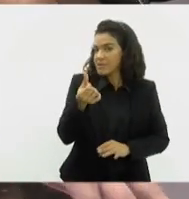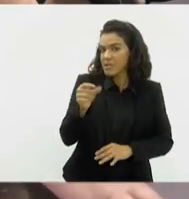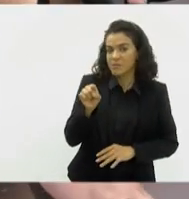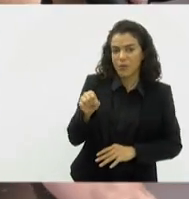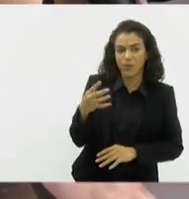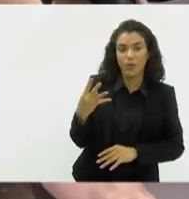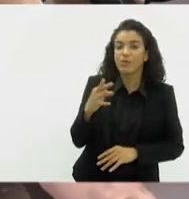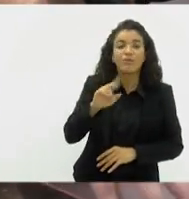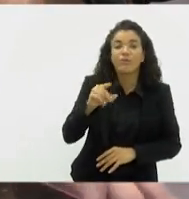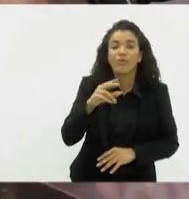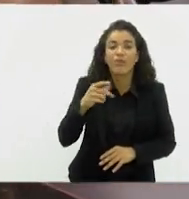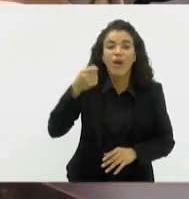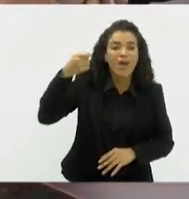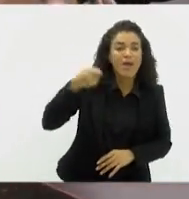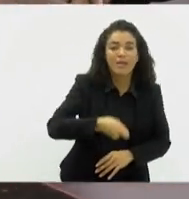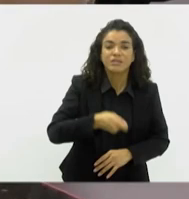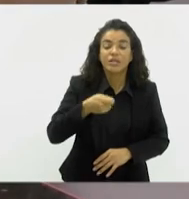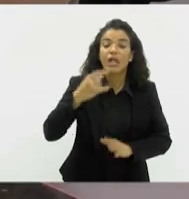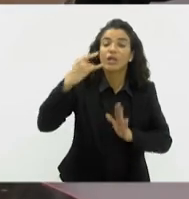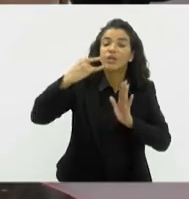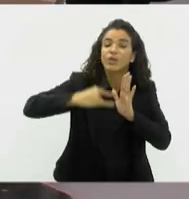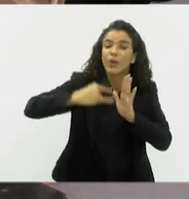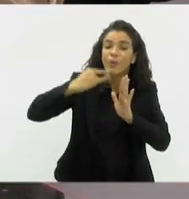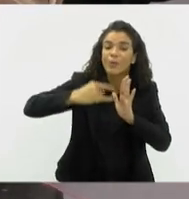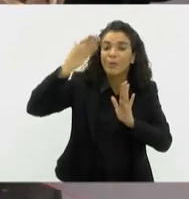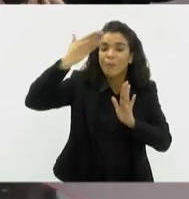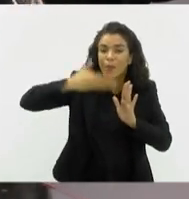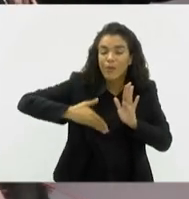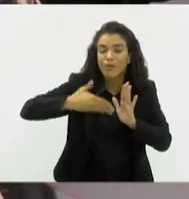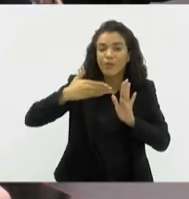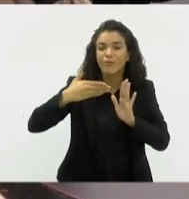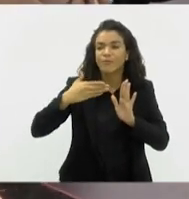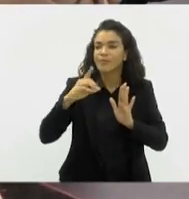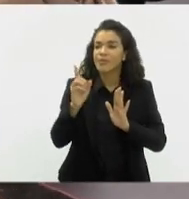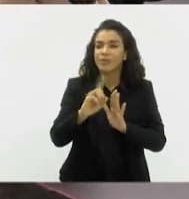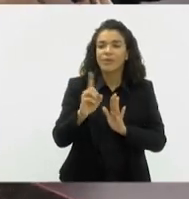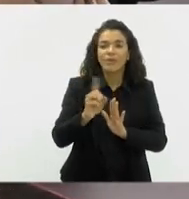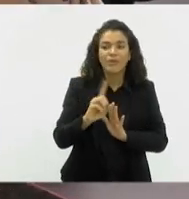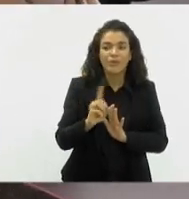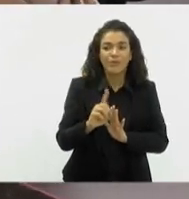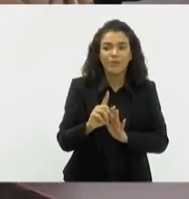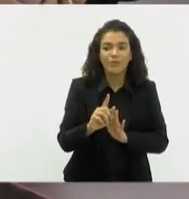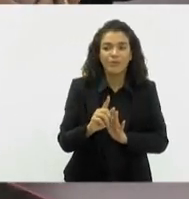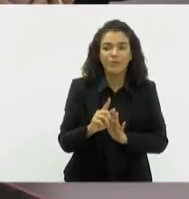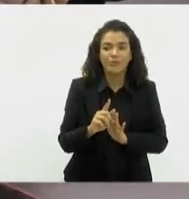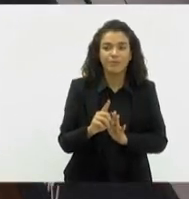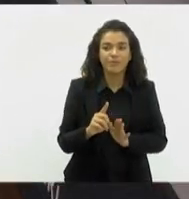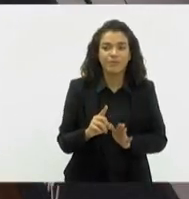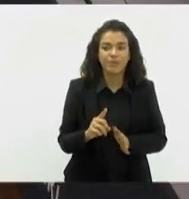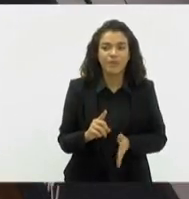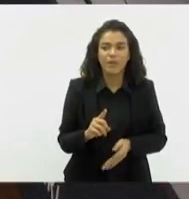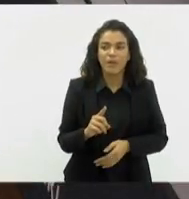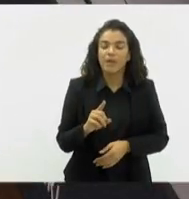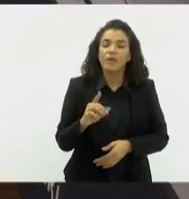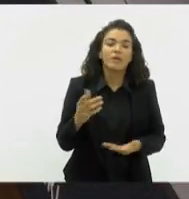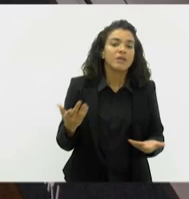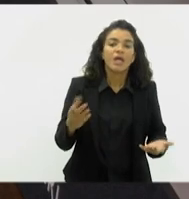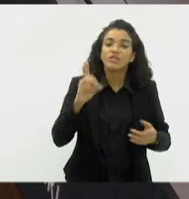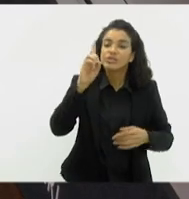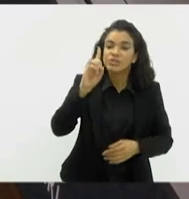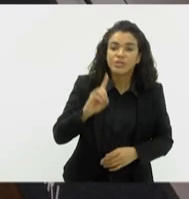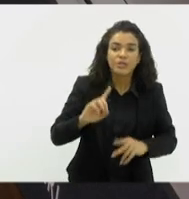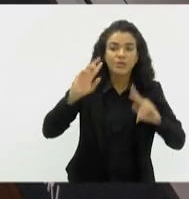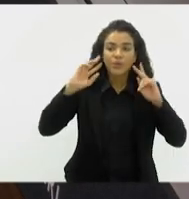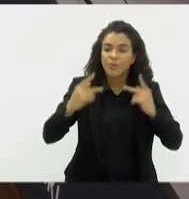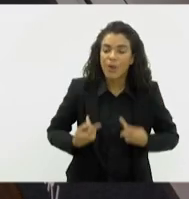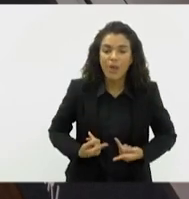são requisitos. São documentos para comprovar o requisito que está no artigo 5.1. Mas não preenche. Que é direitos humanos, não